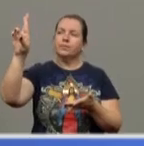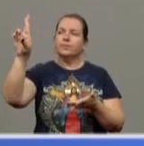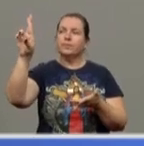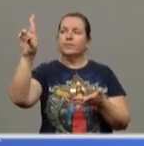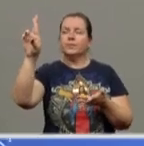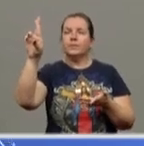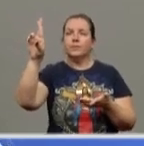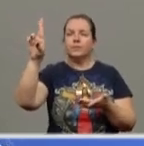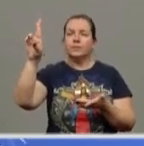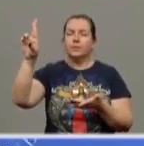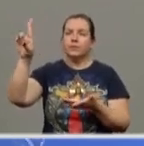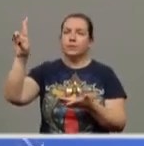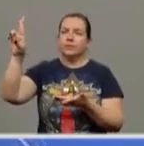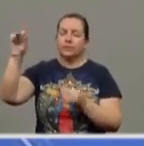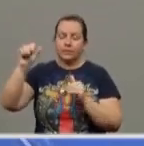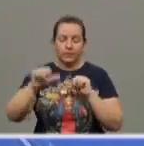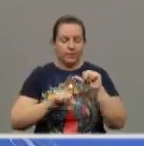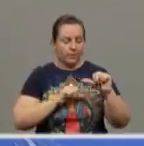liberta-me,